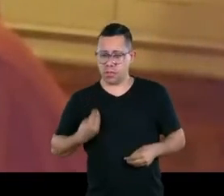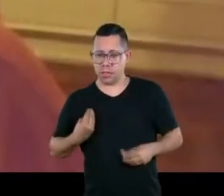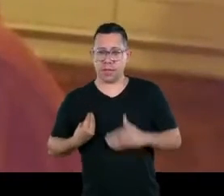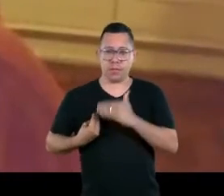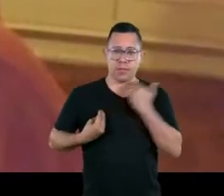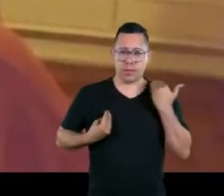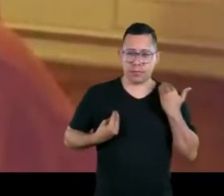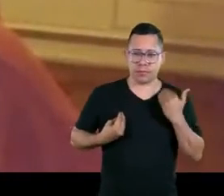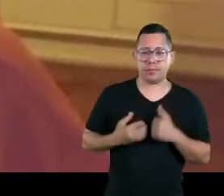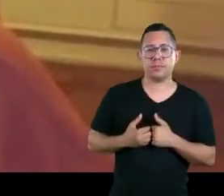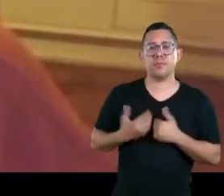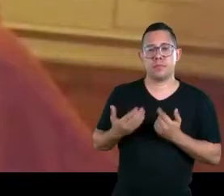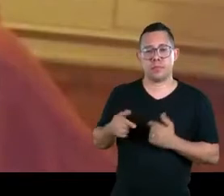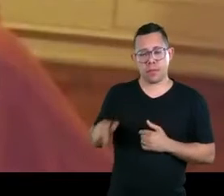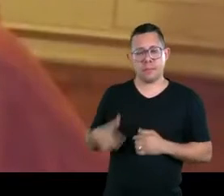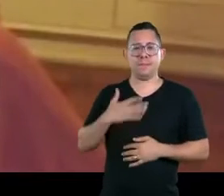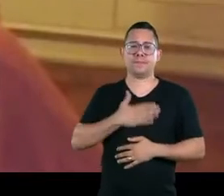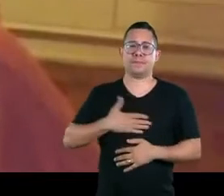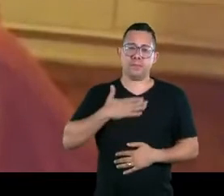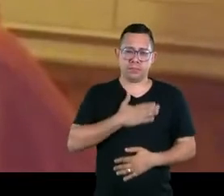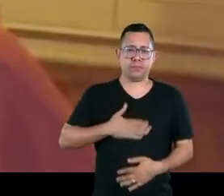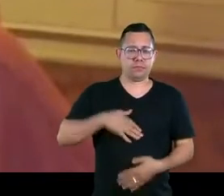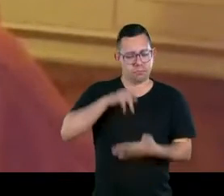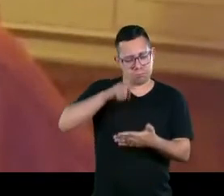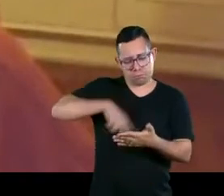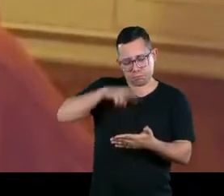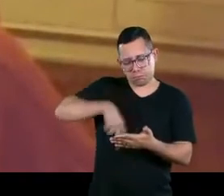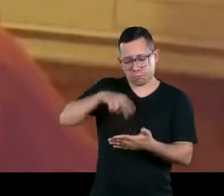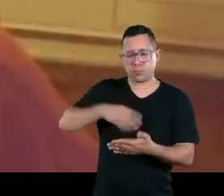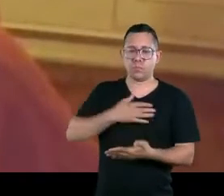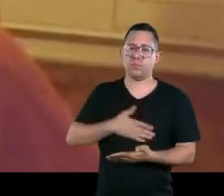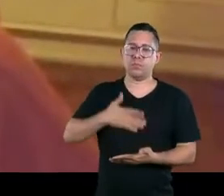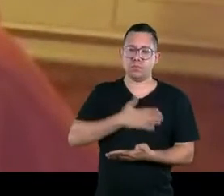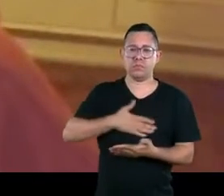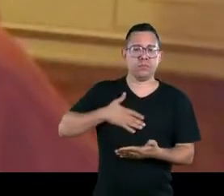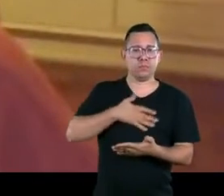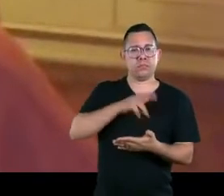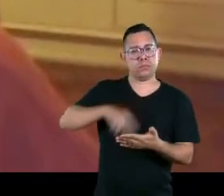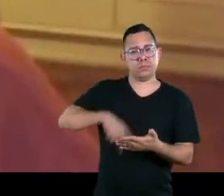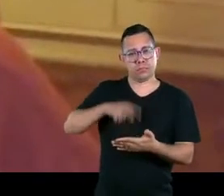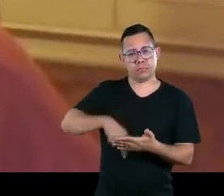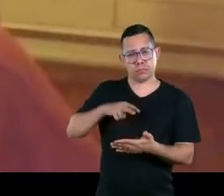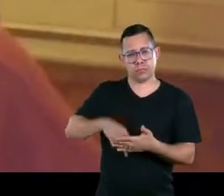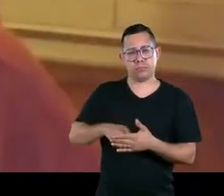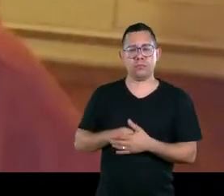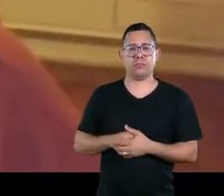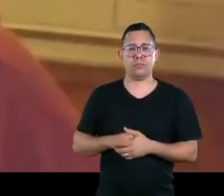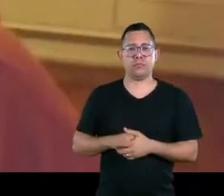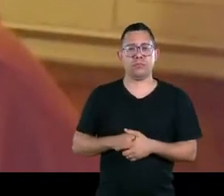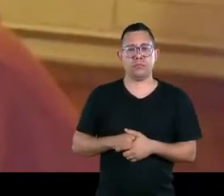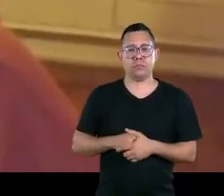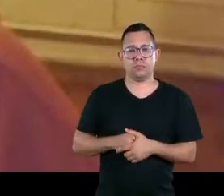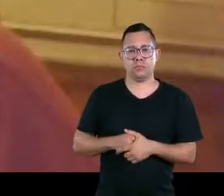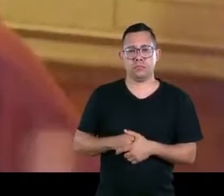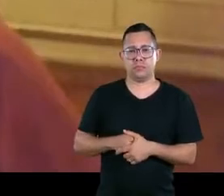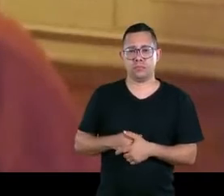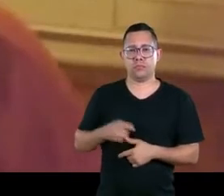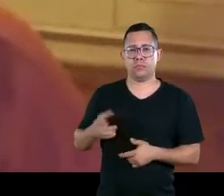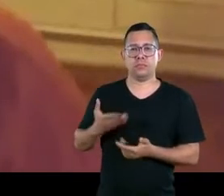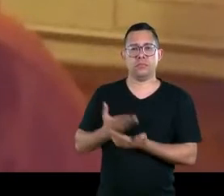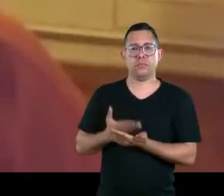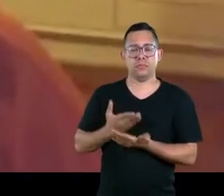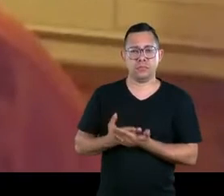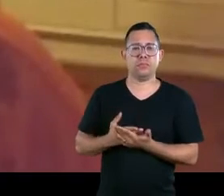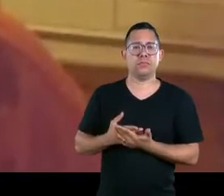leitor, desde cedo, já indicava o pensador transdisciplinar que ele se tornaria. Ele estuda